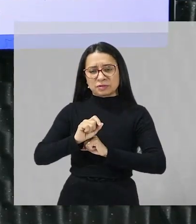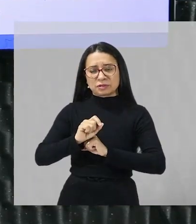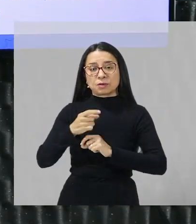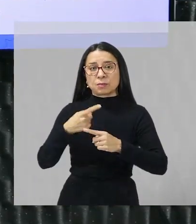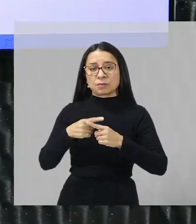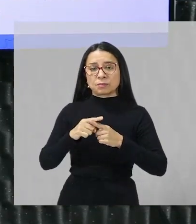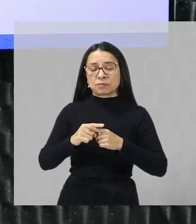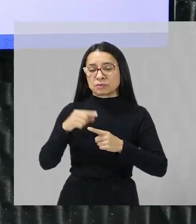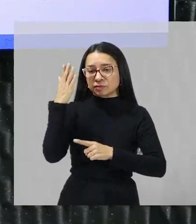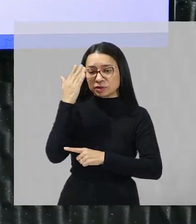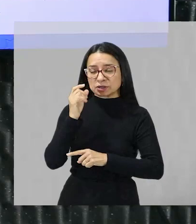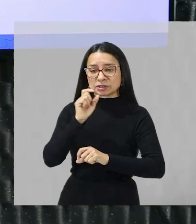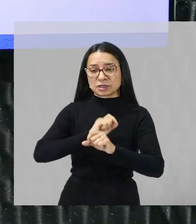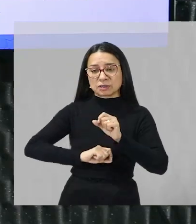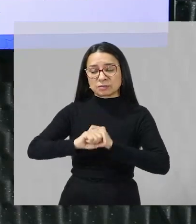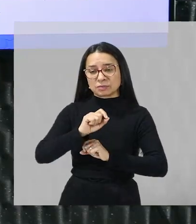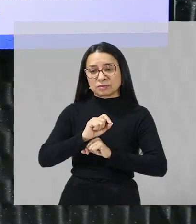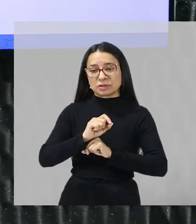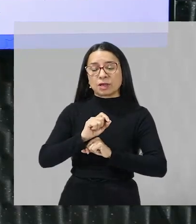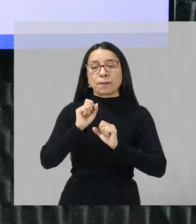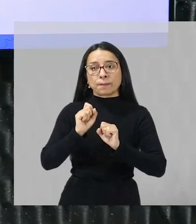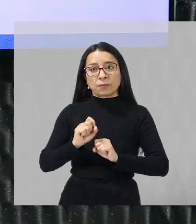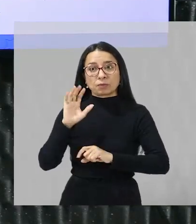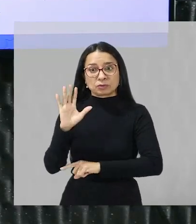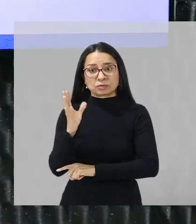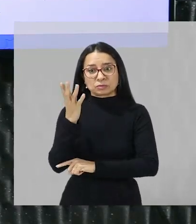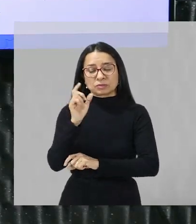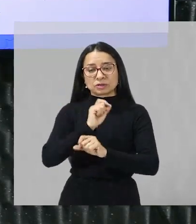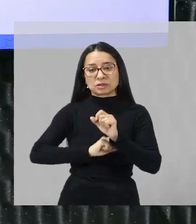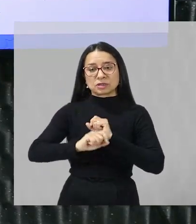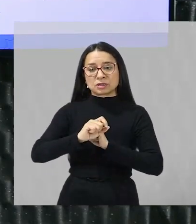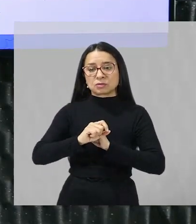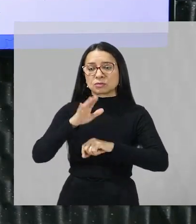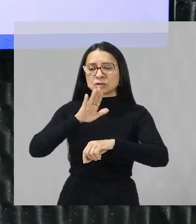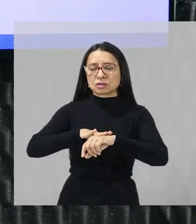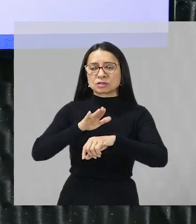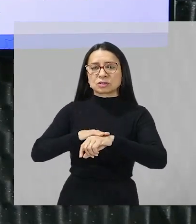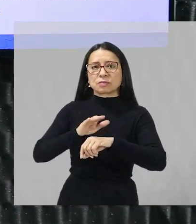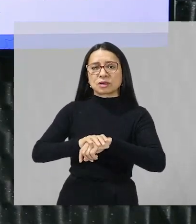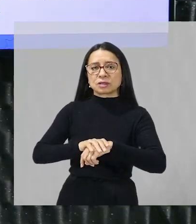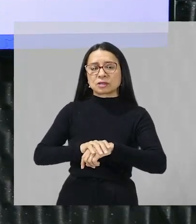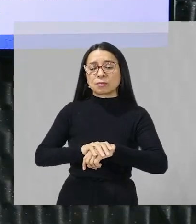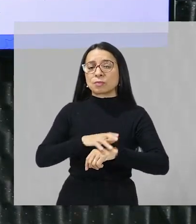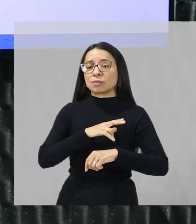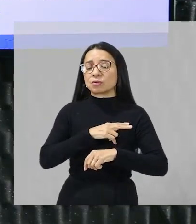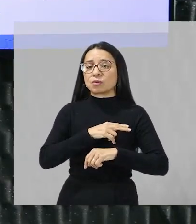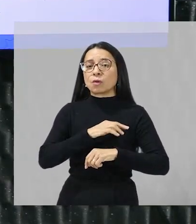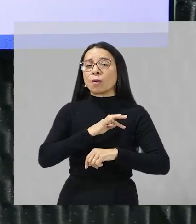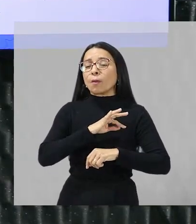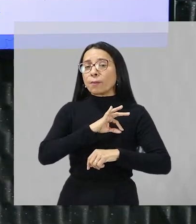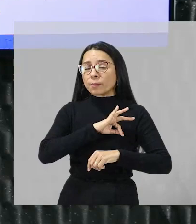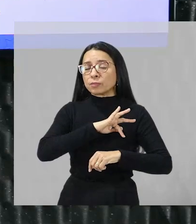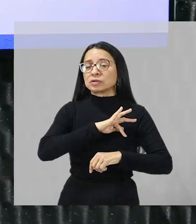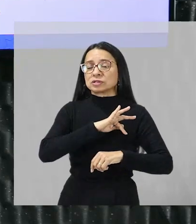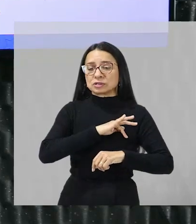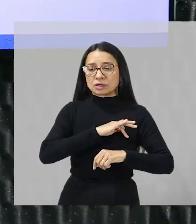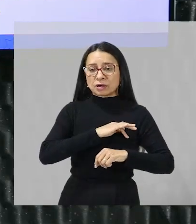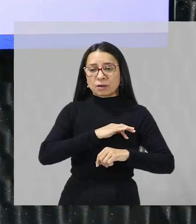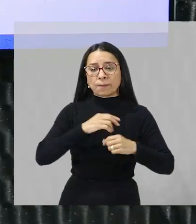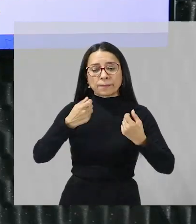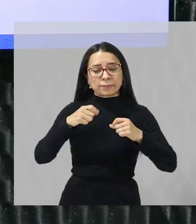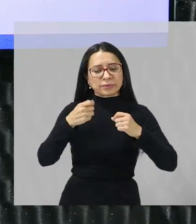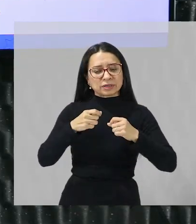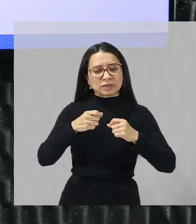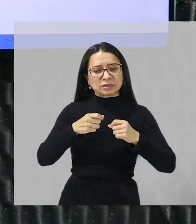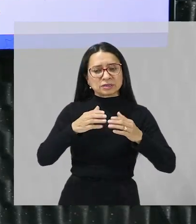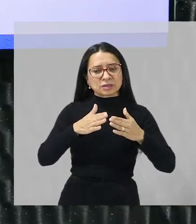Homens que dançam são geralmente considerados homossexuais, o que não quer dizer que seja verdade. Às vezes o rapaz, o menino, ele somente tem uma